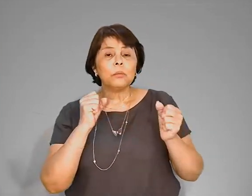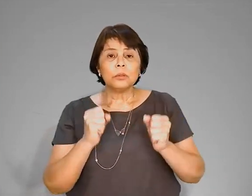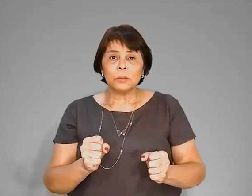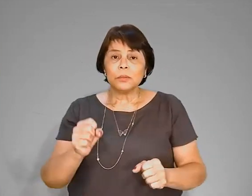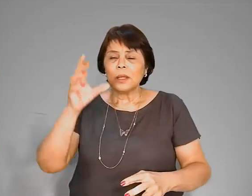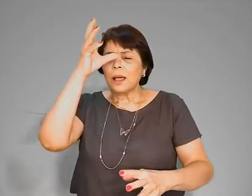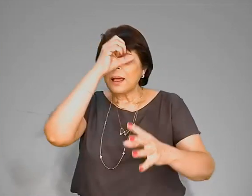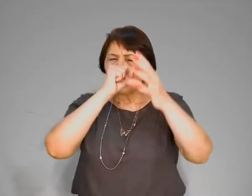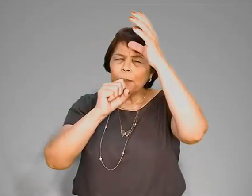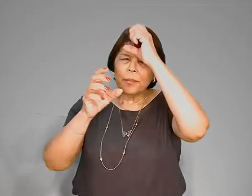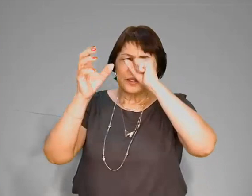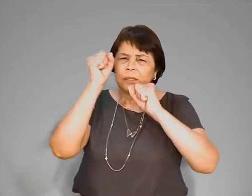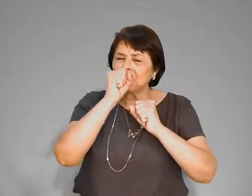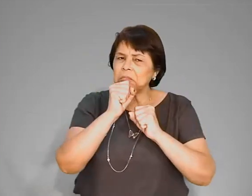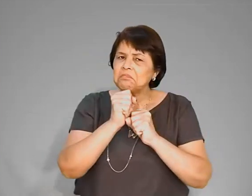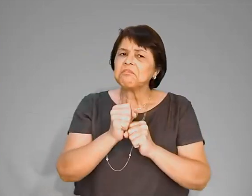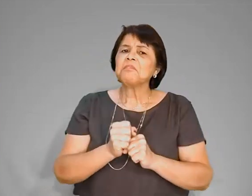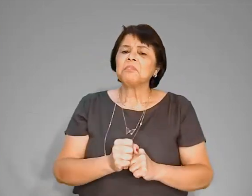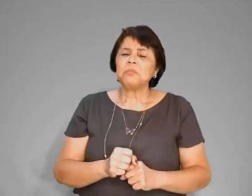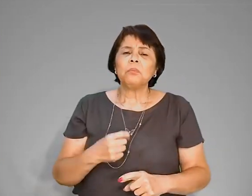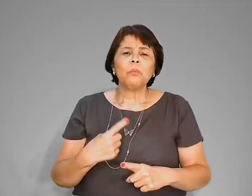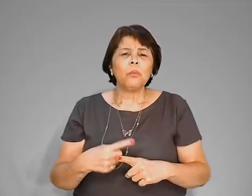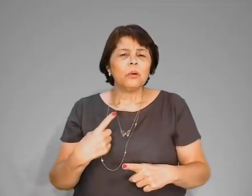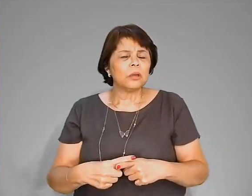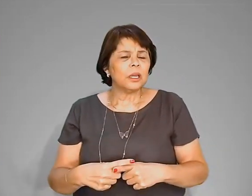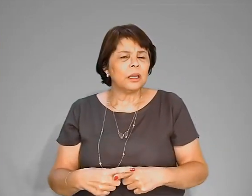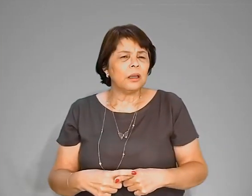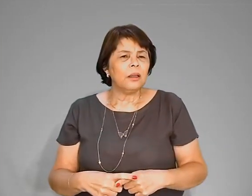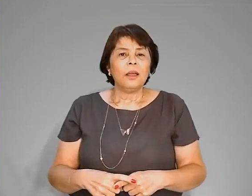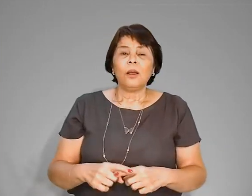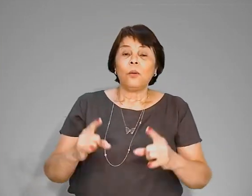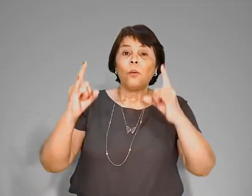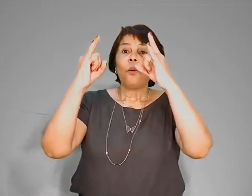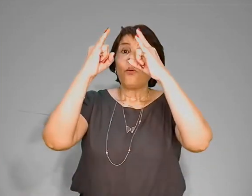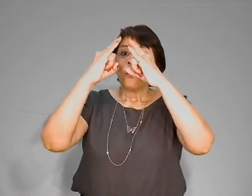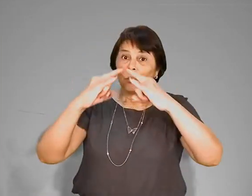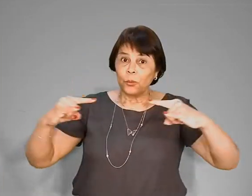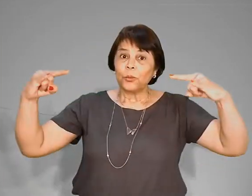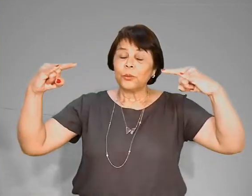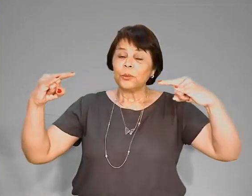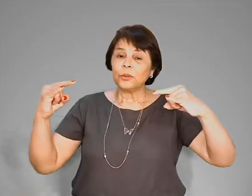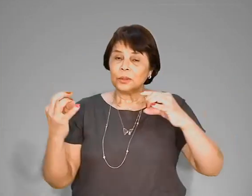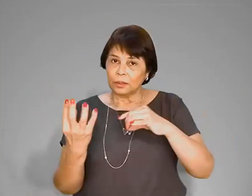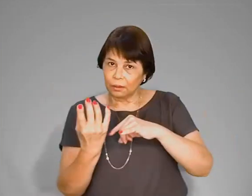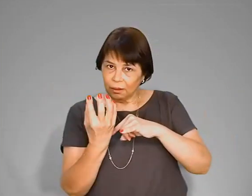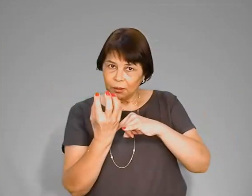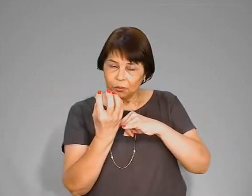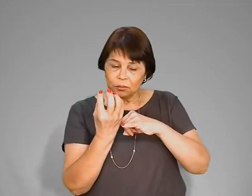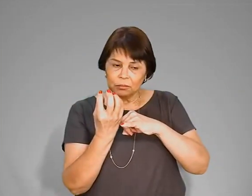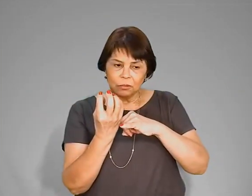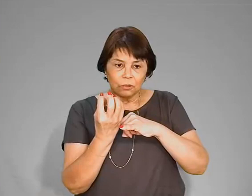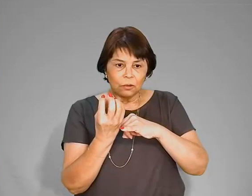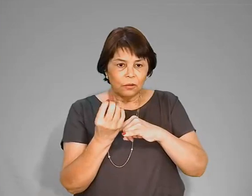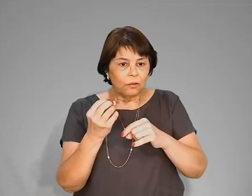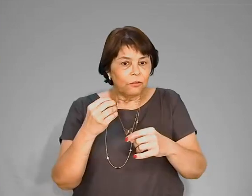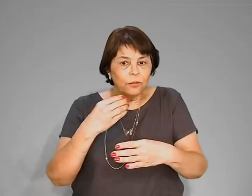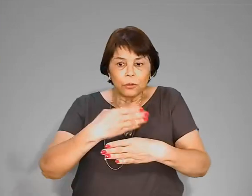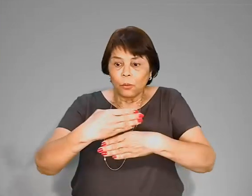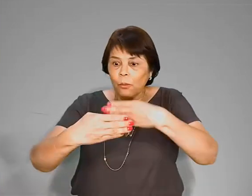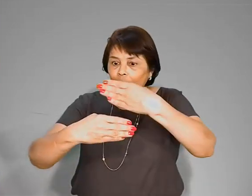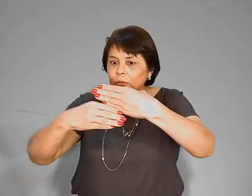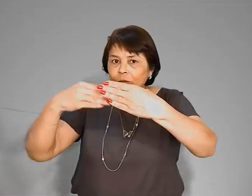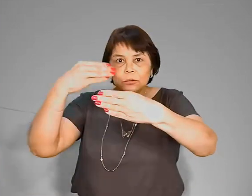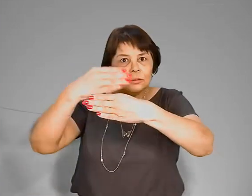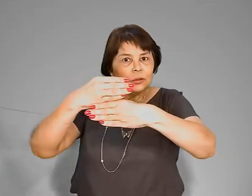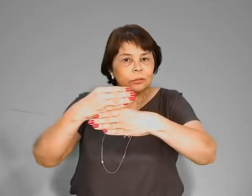dentro, uma coisa extraordinária, uma coisa feita com muito amor, uma arquitetura profunda de um